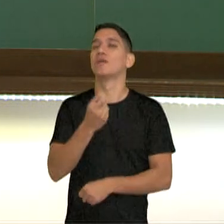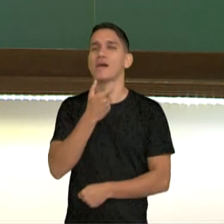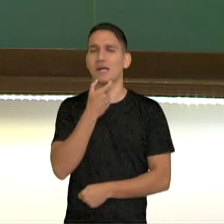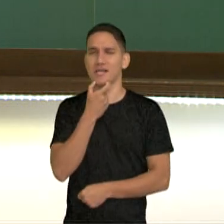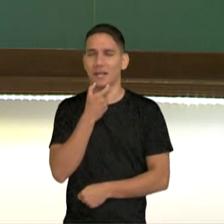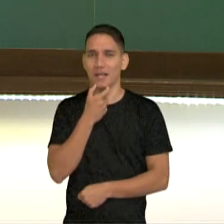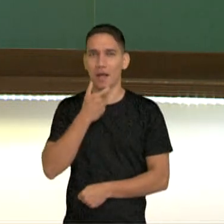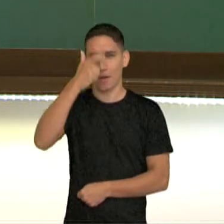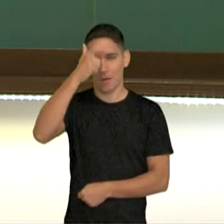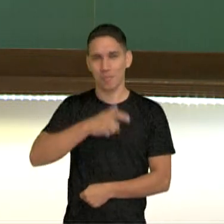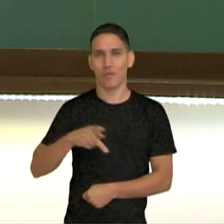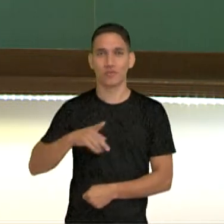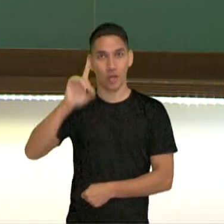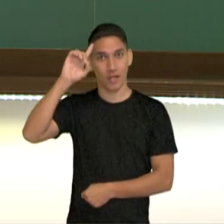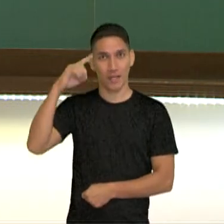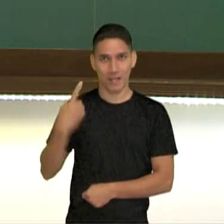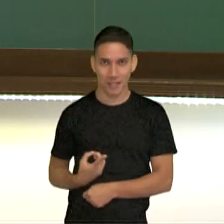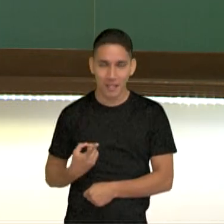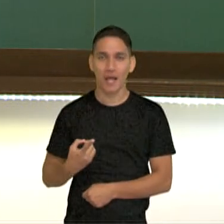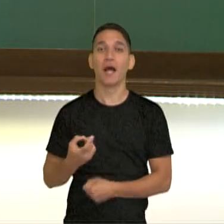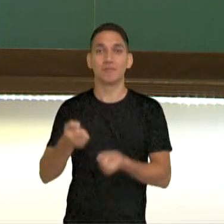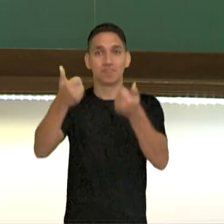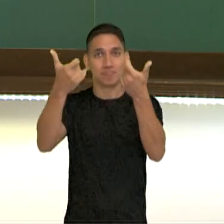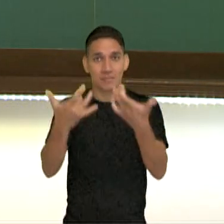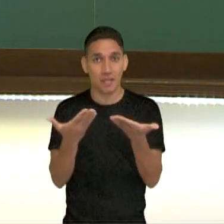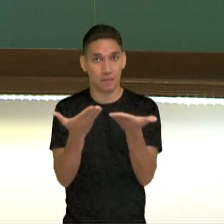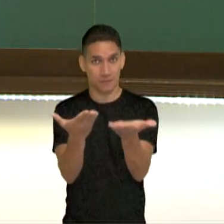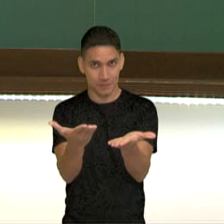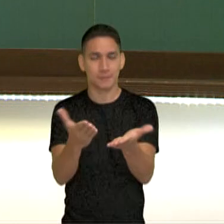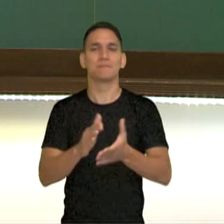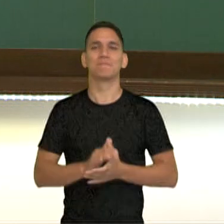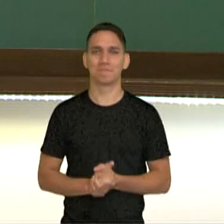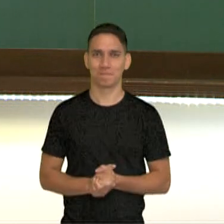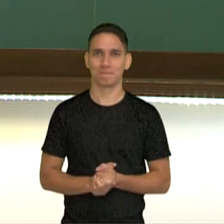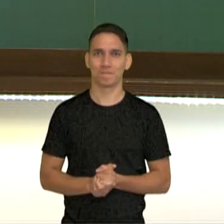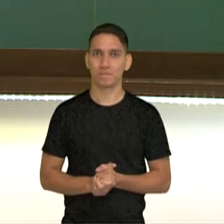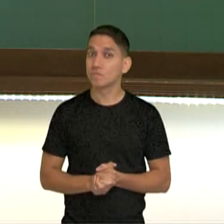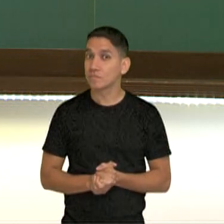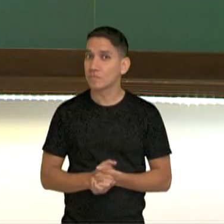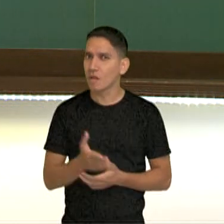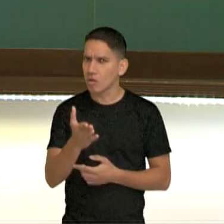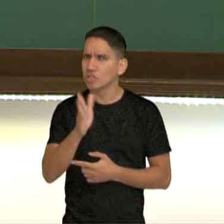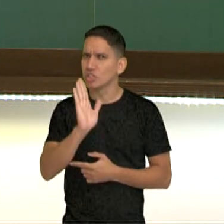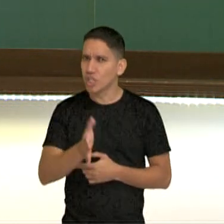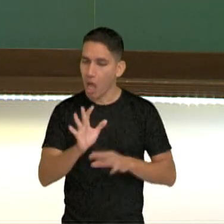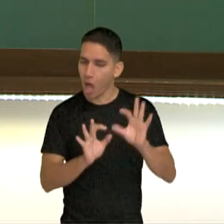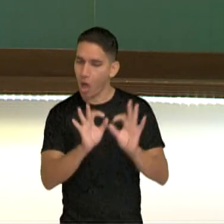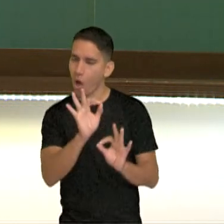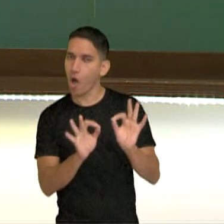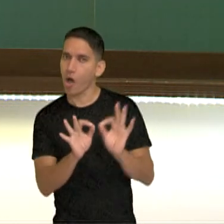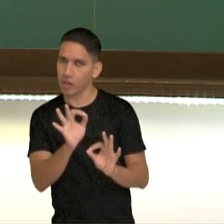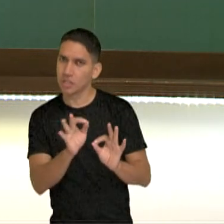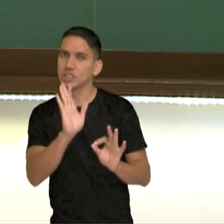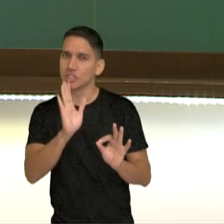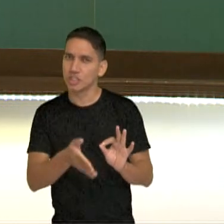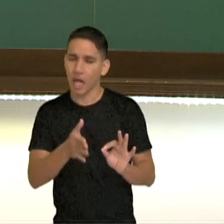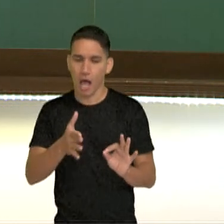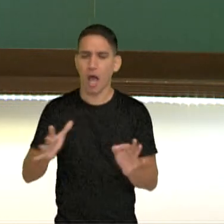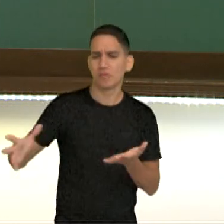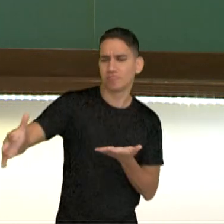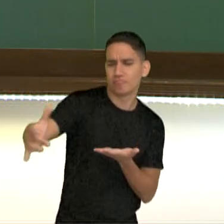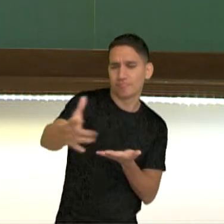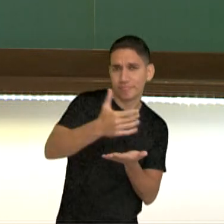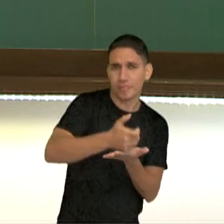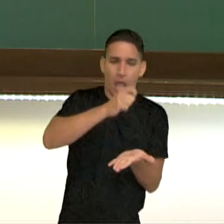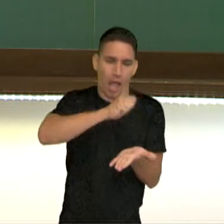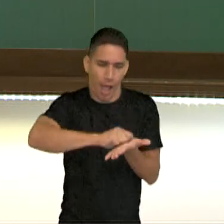Teacher Daniela está aqui para trabalhar hoje com vocês. Vocês já se organizaram? Já pegaram o seu caderno?